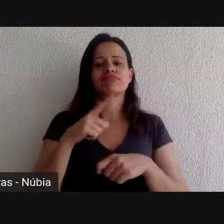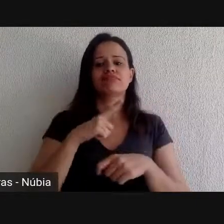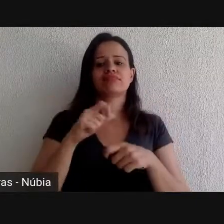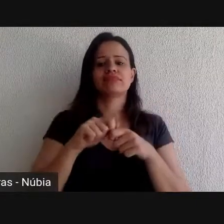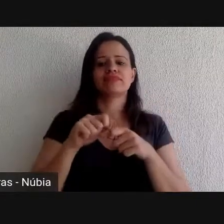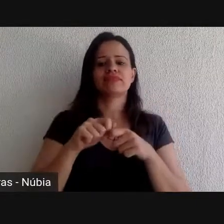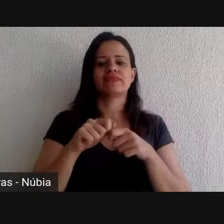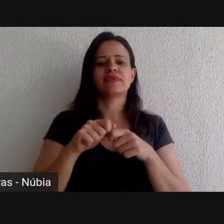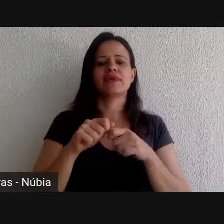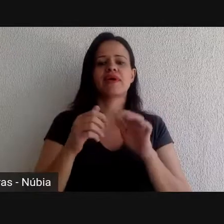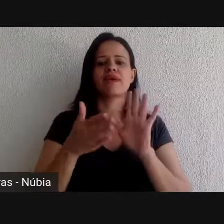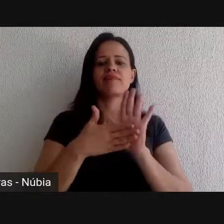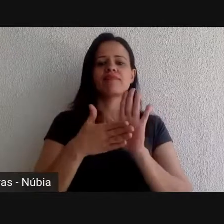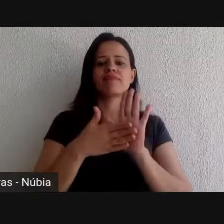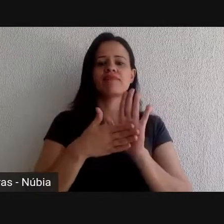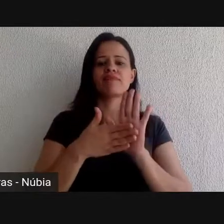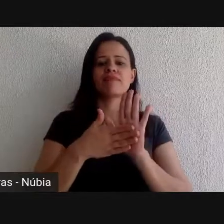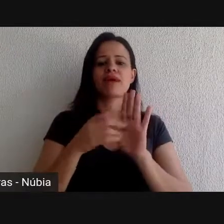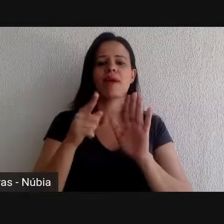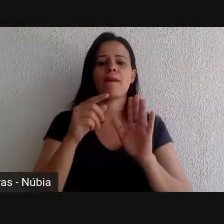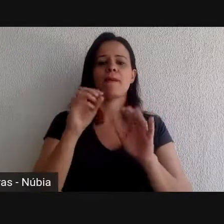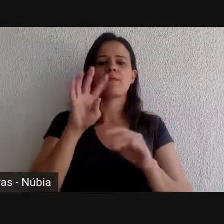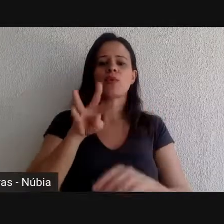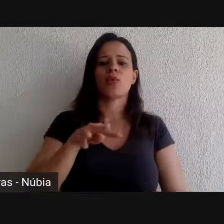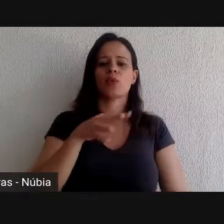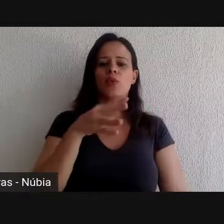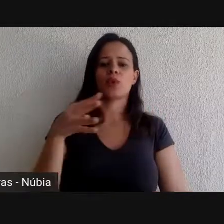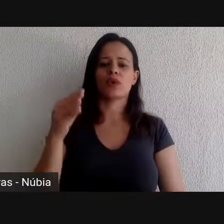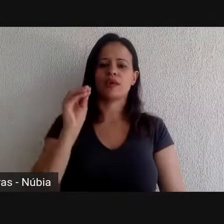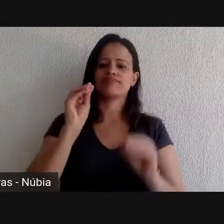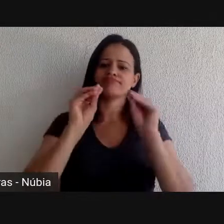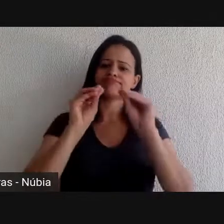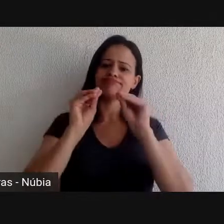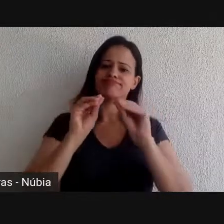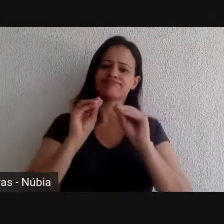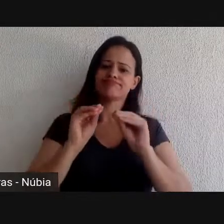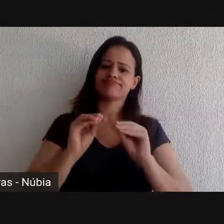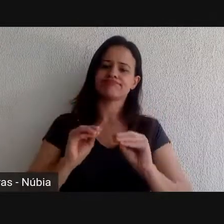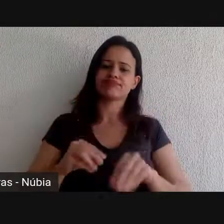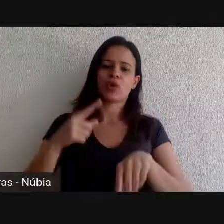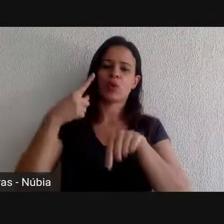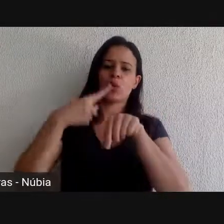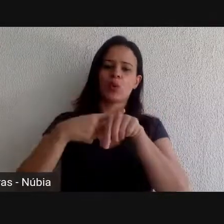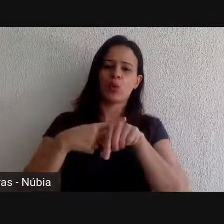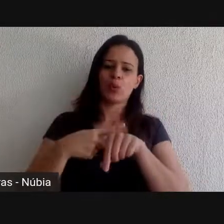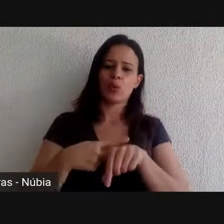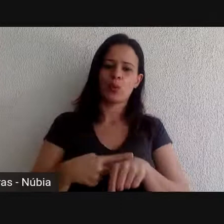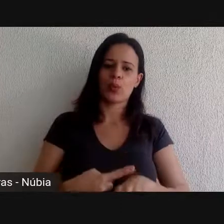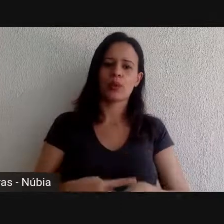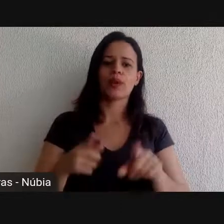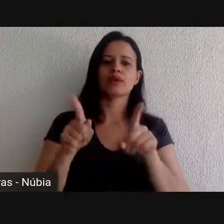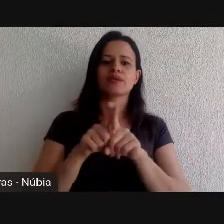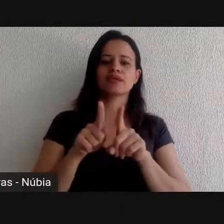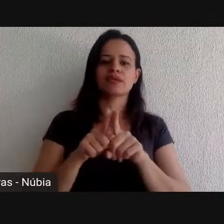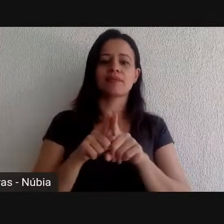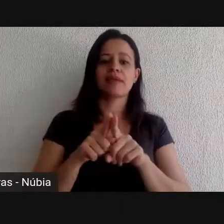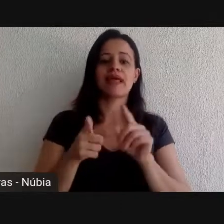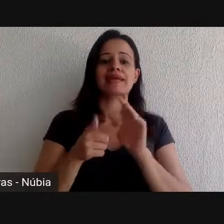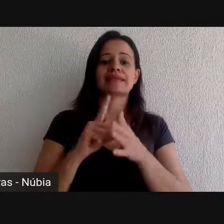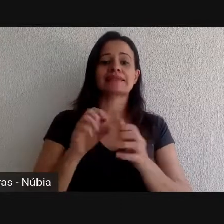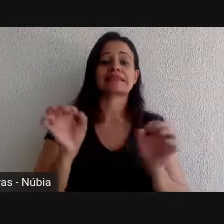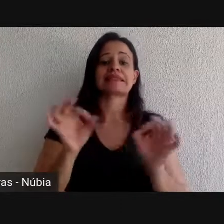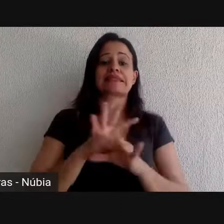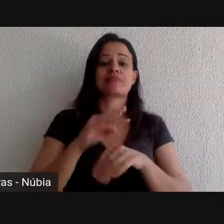digamos, pautado ano passado e colocado um cronograma de cumprimento. Então, nesse contexto em que eu vinha me matando para terminar o mestrado,